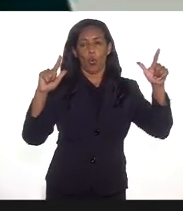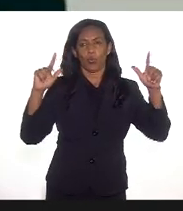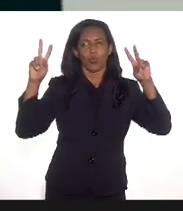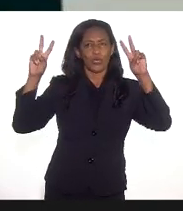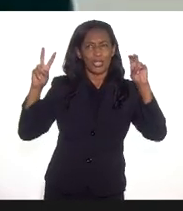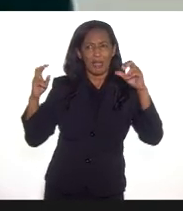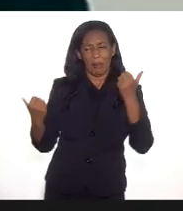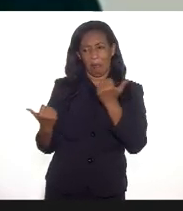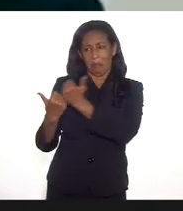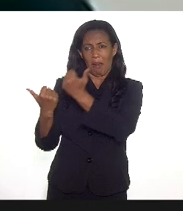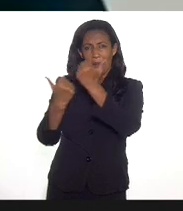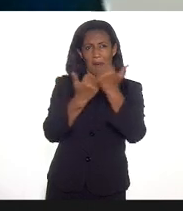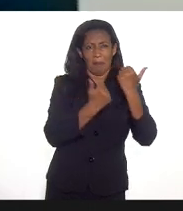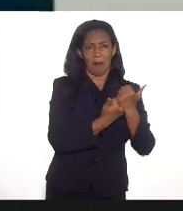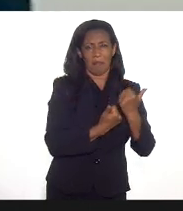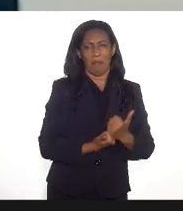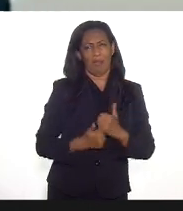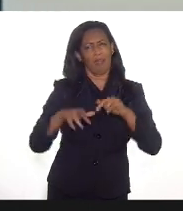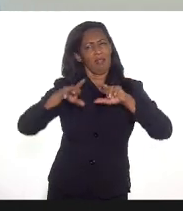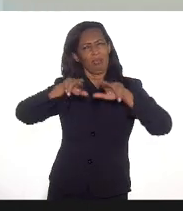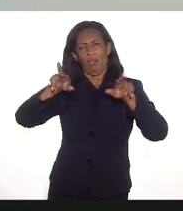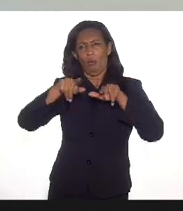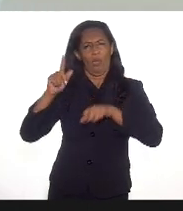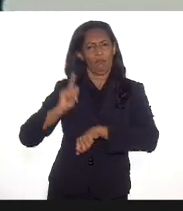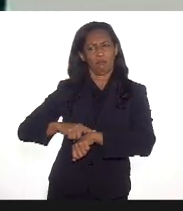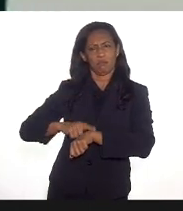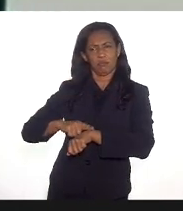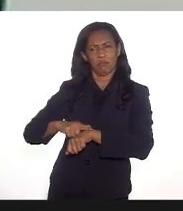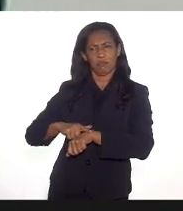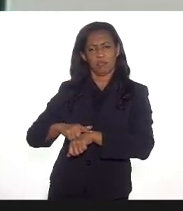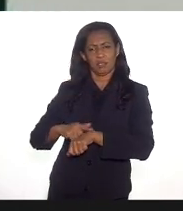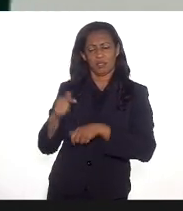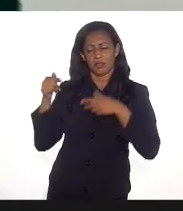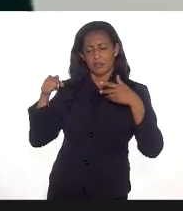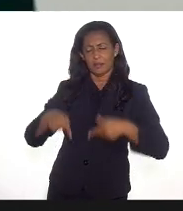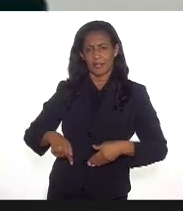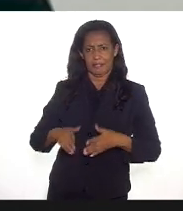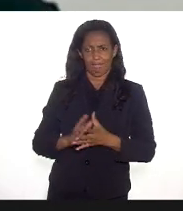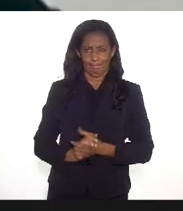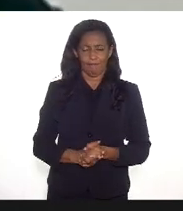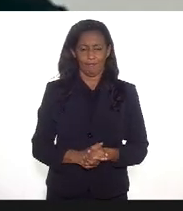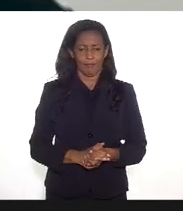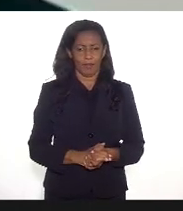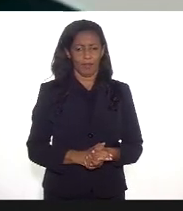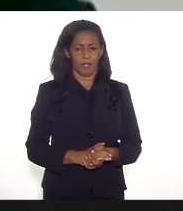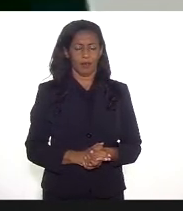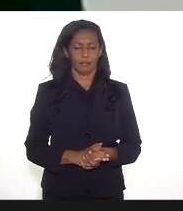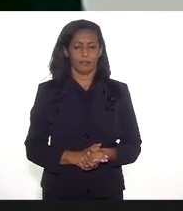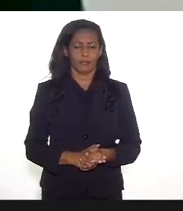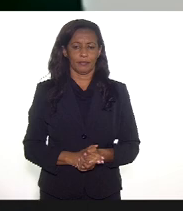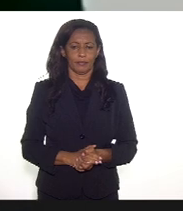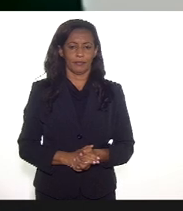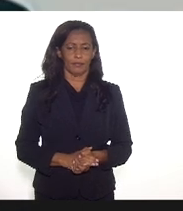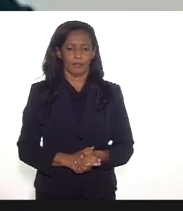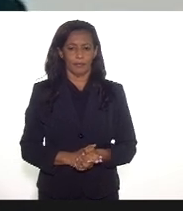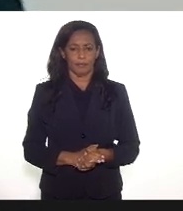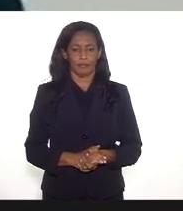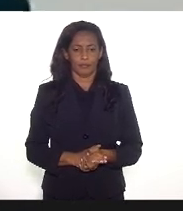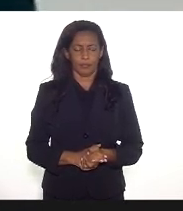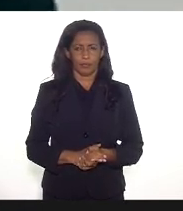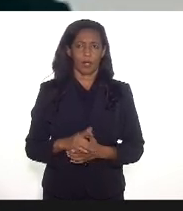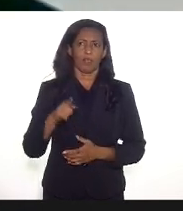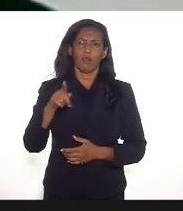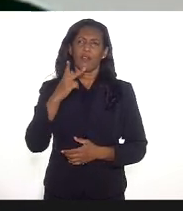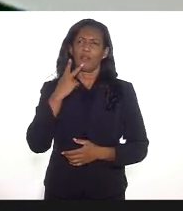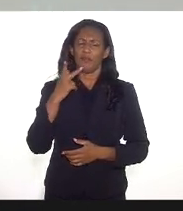não venham a fazer parte dessa questão. E aqui não trata de divergência. Vossa Excelência há pouco citava,